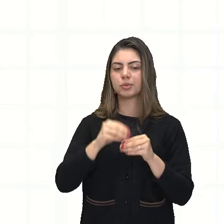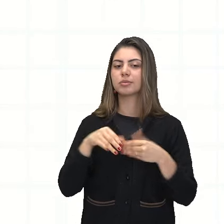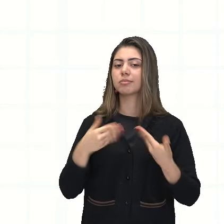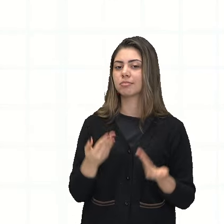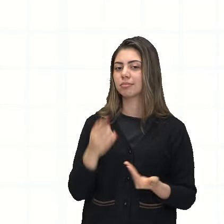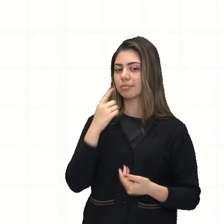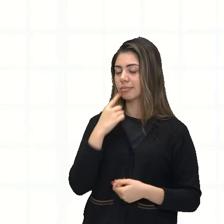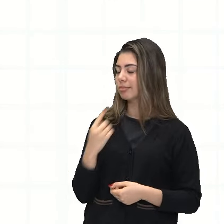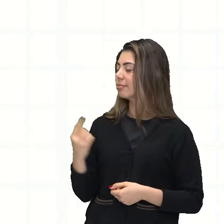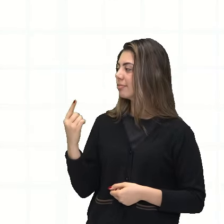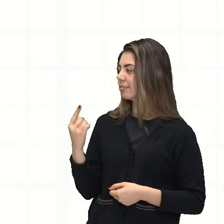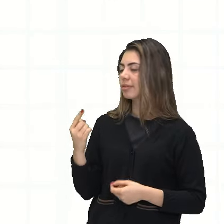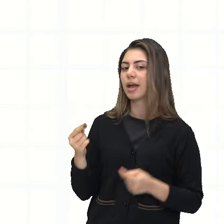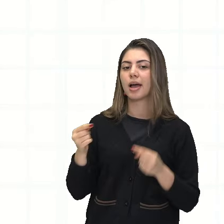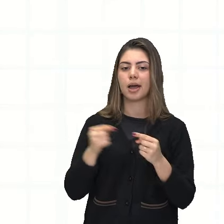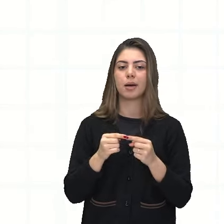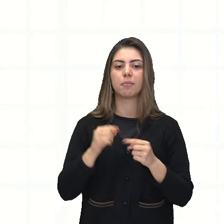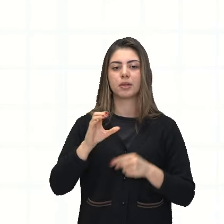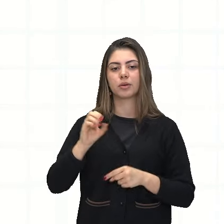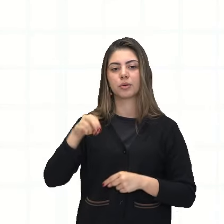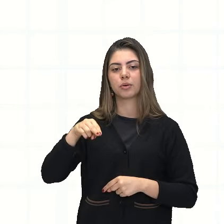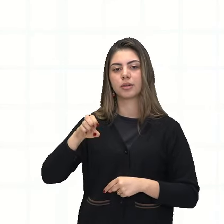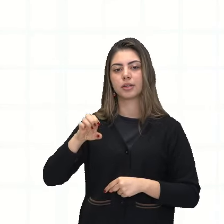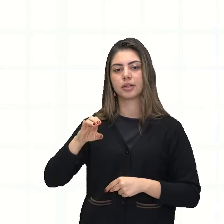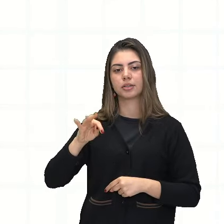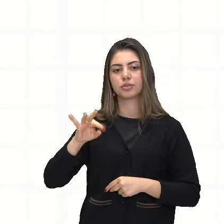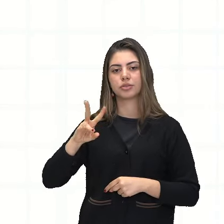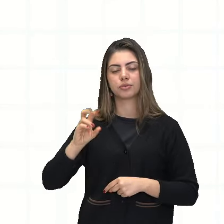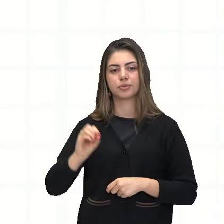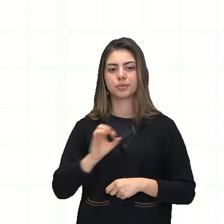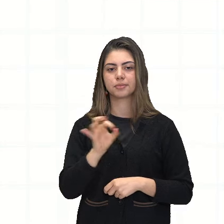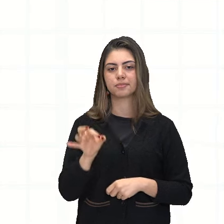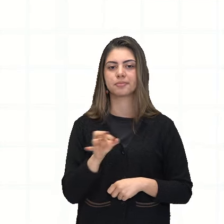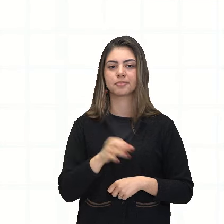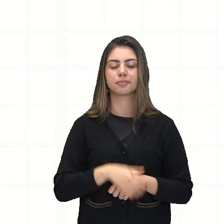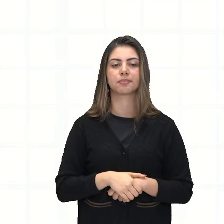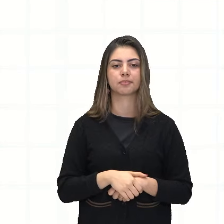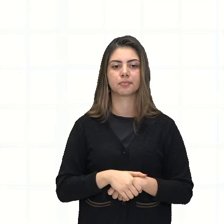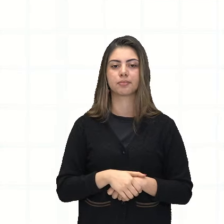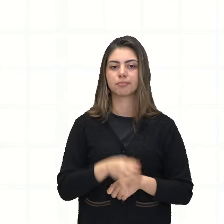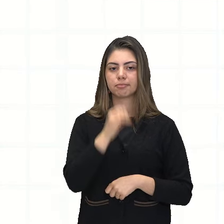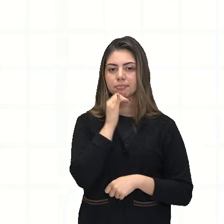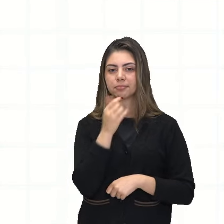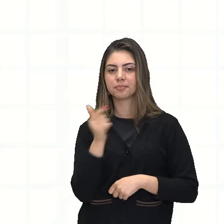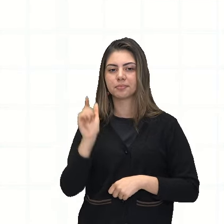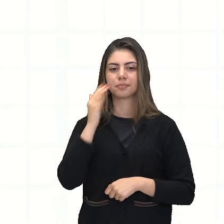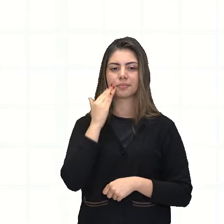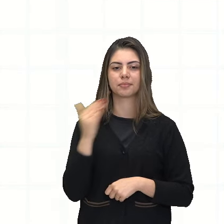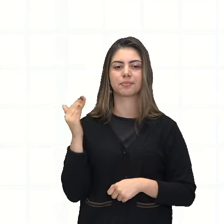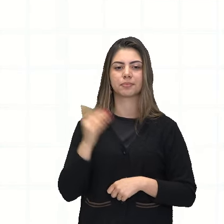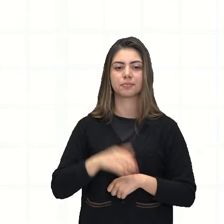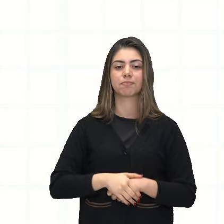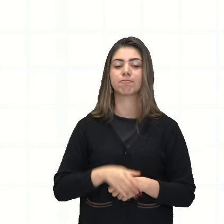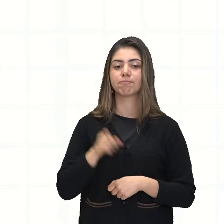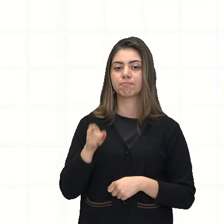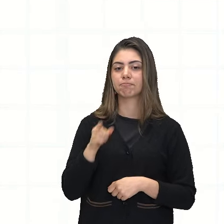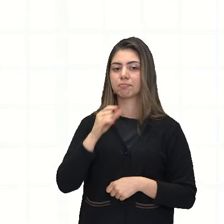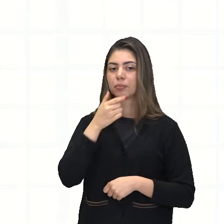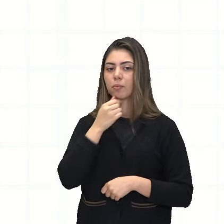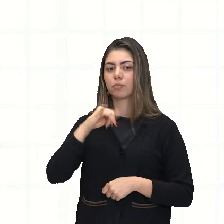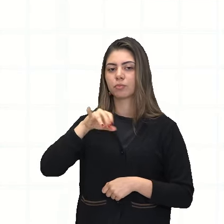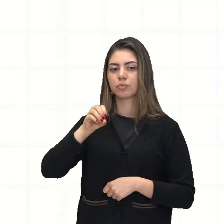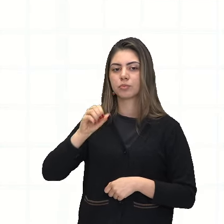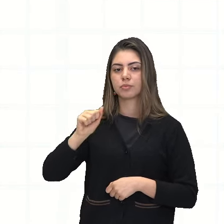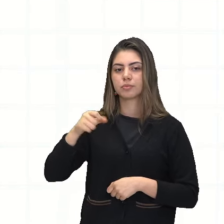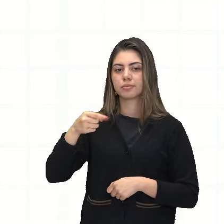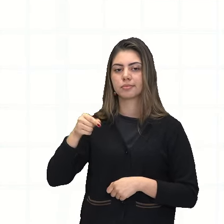aí a coesão de conectivo. Temos mais um exemplo. João comprou um